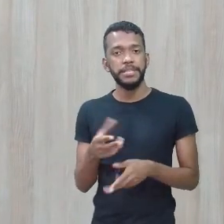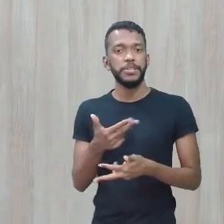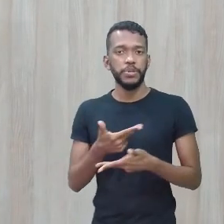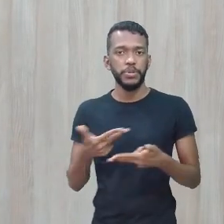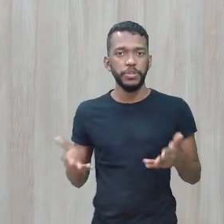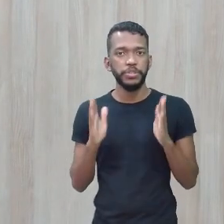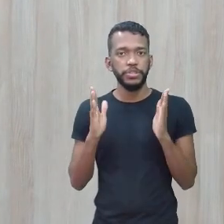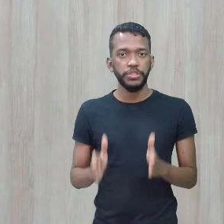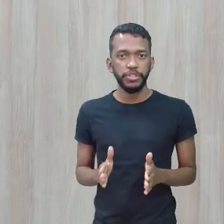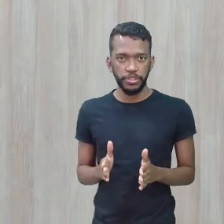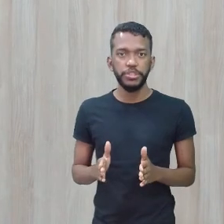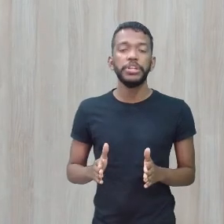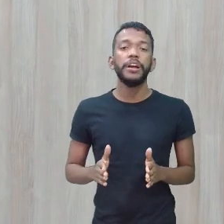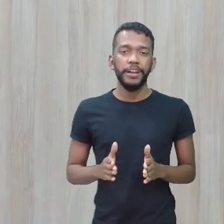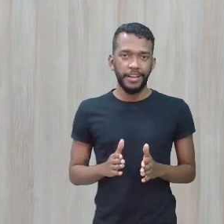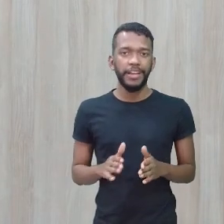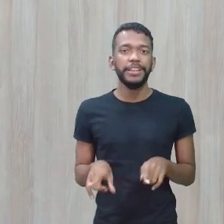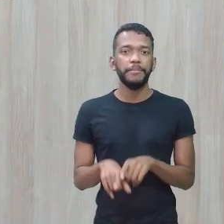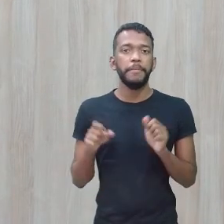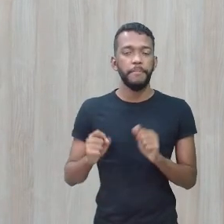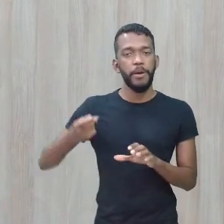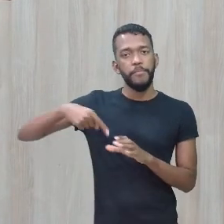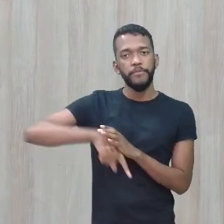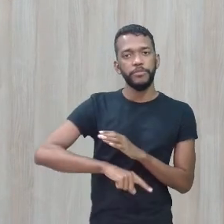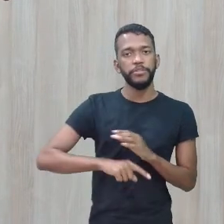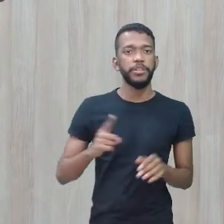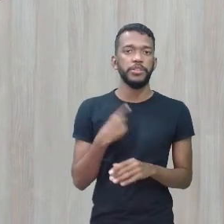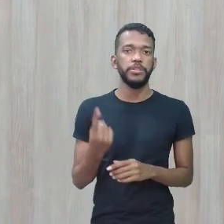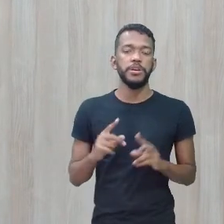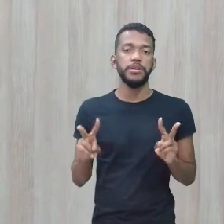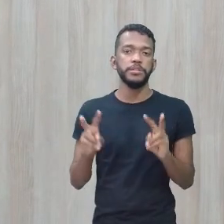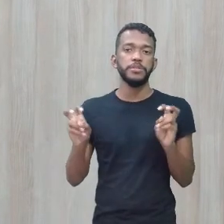coisas, pode aprofundar mais o nosso assunto,